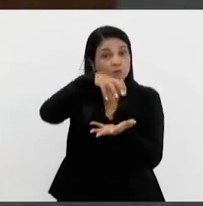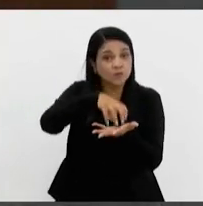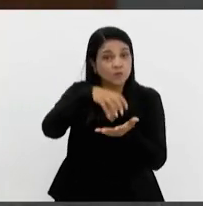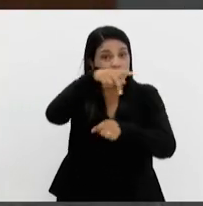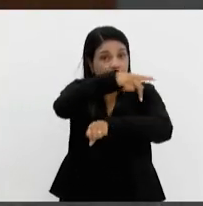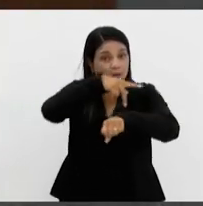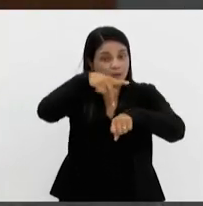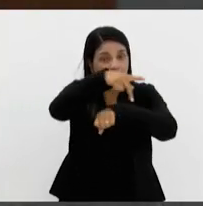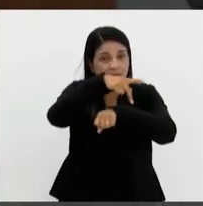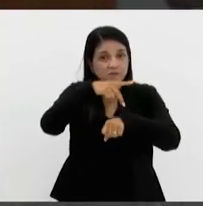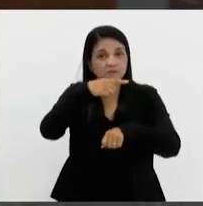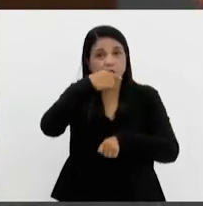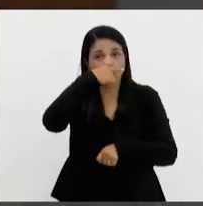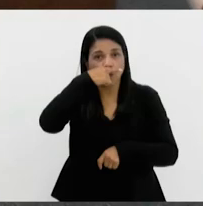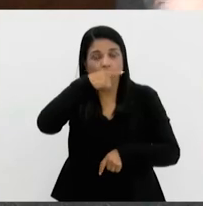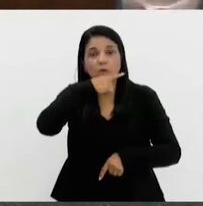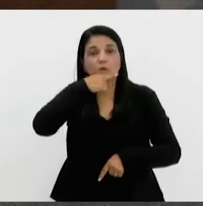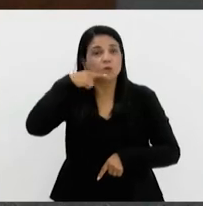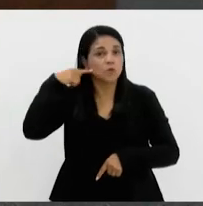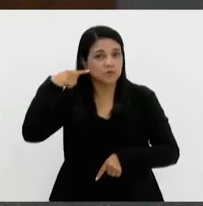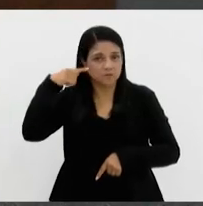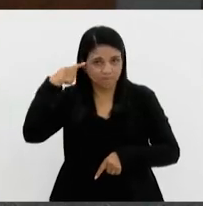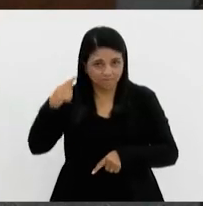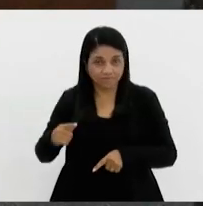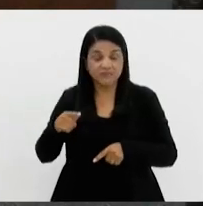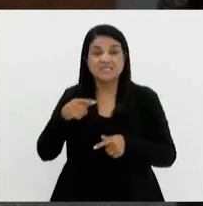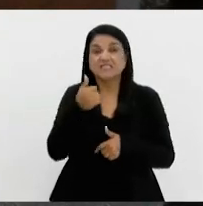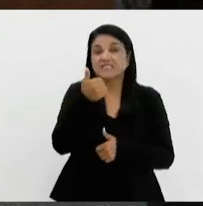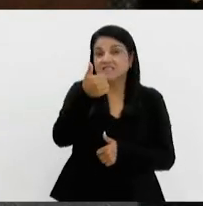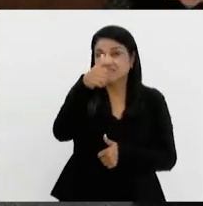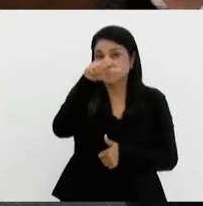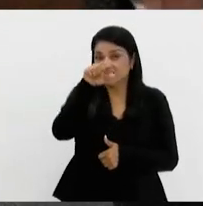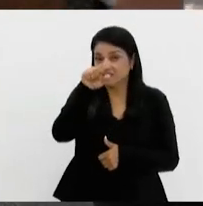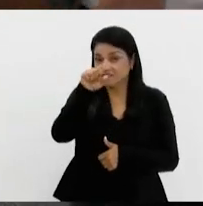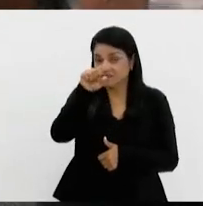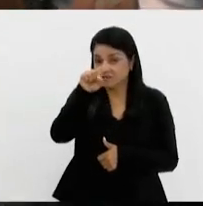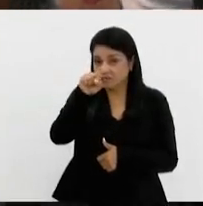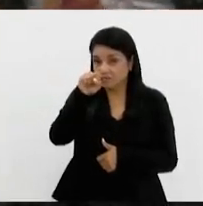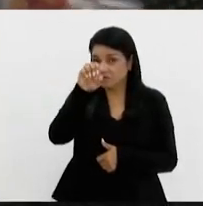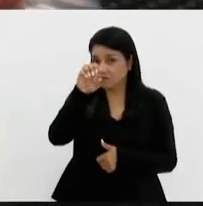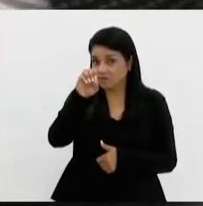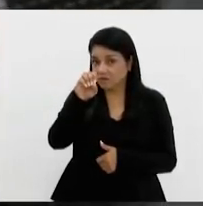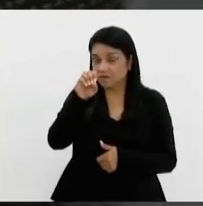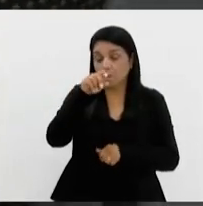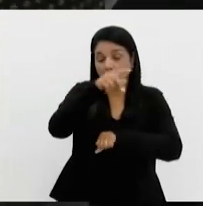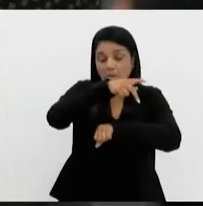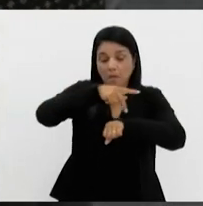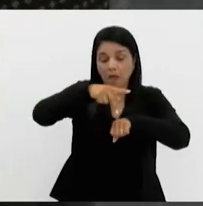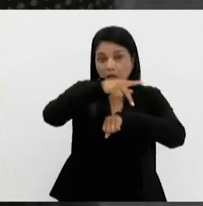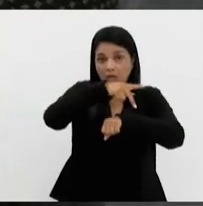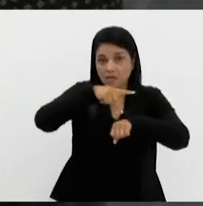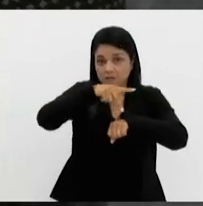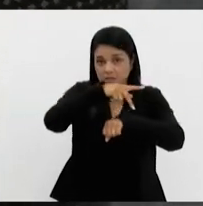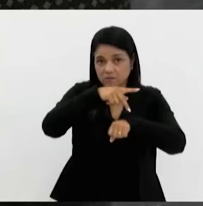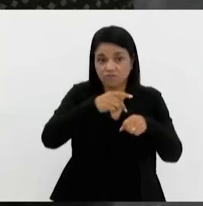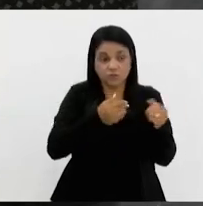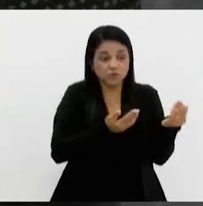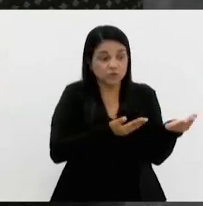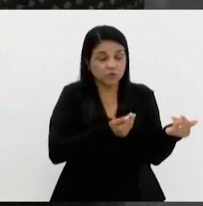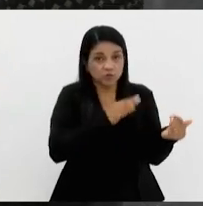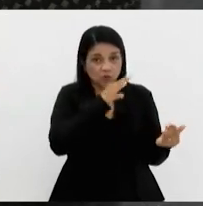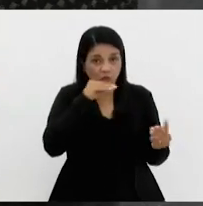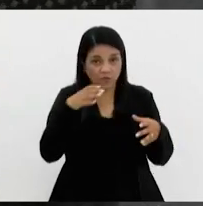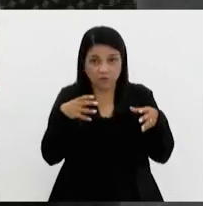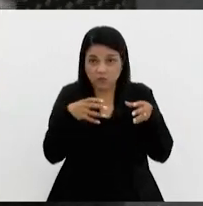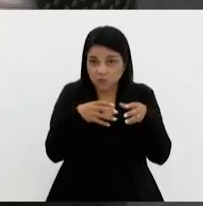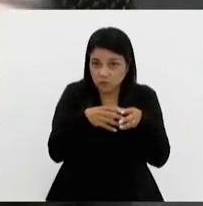mais de 20 mil jovens de 180 países. Essas jovens estão aqui, deputada Carlos Mink,